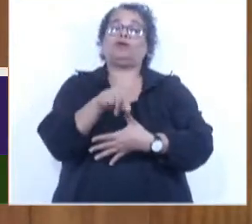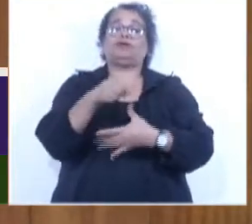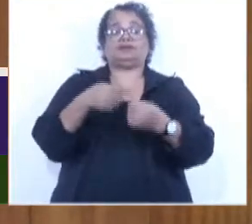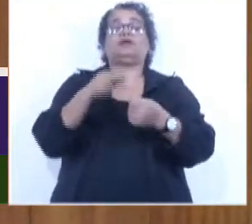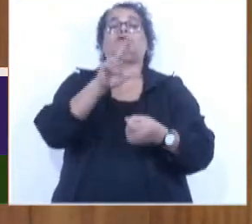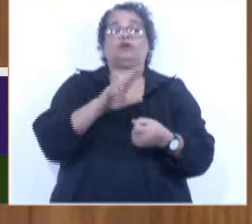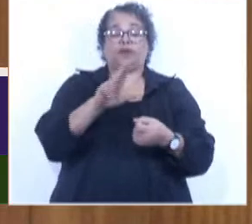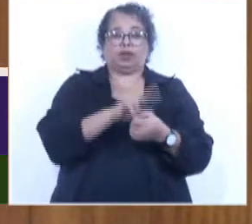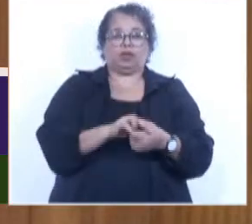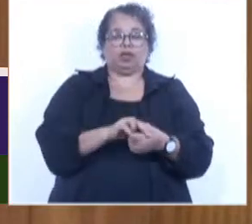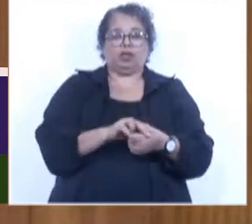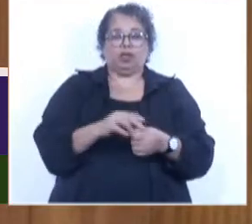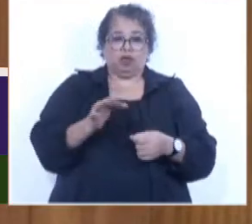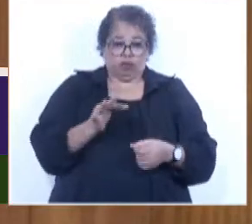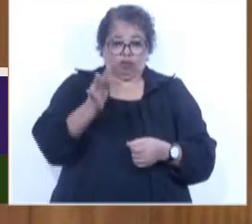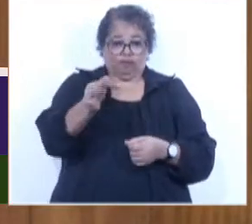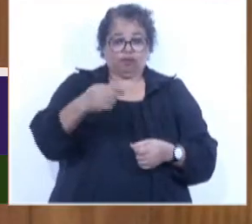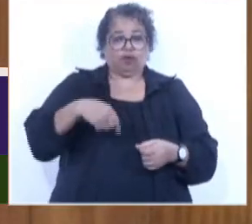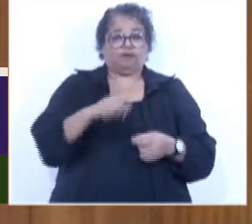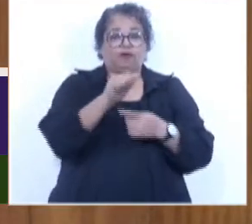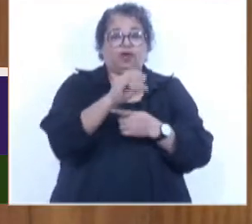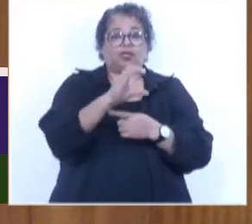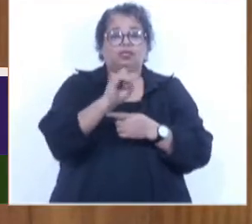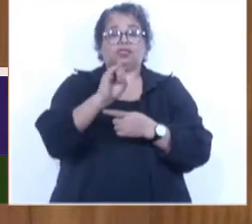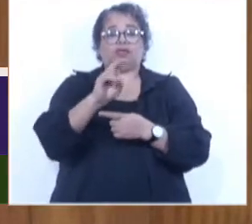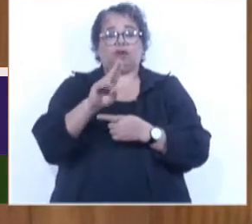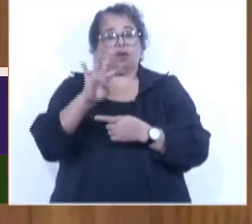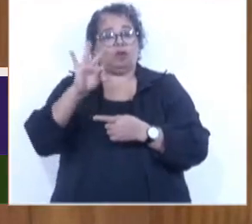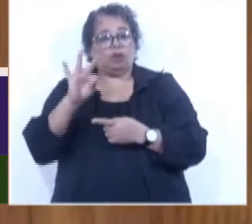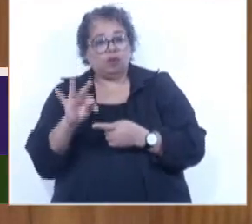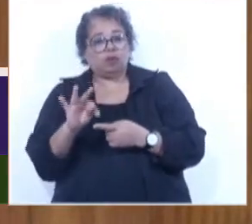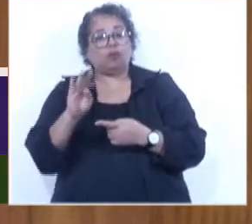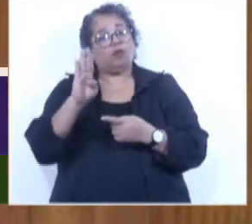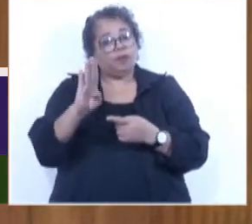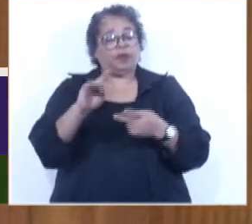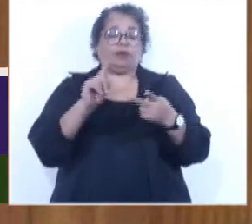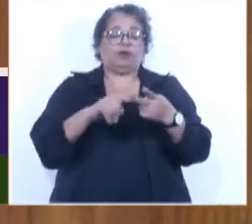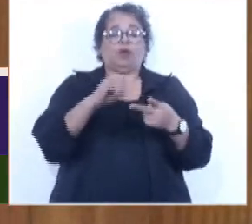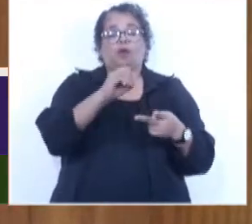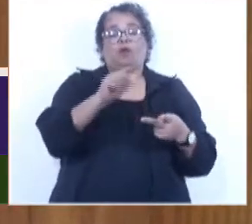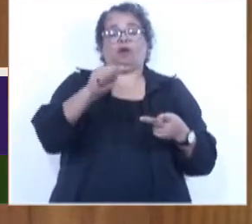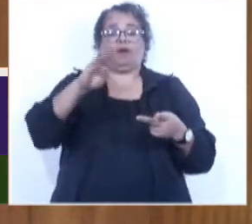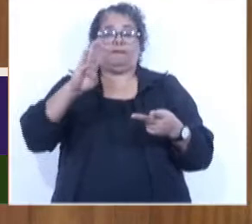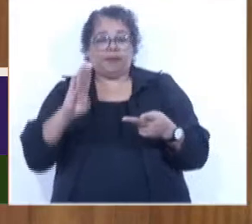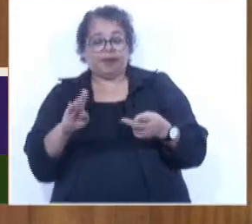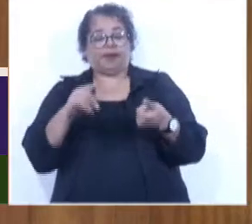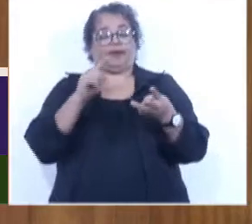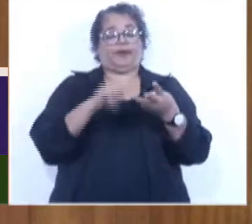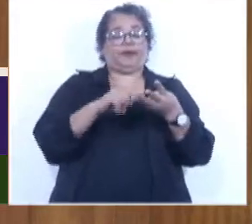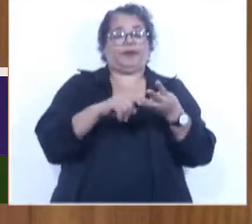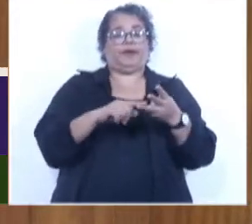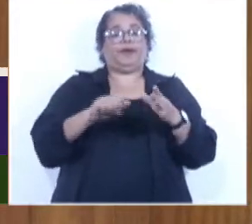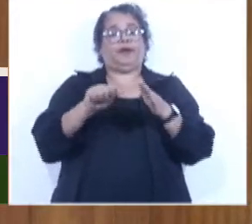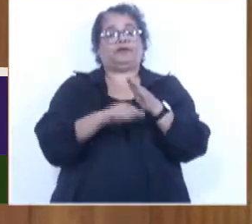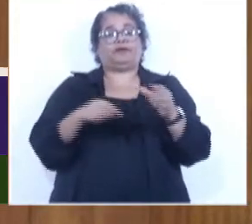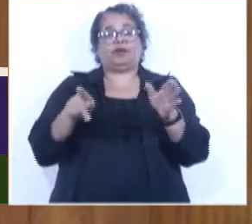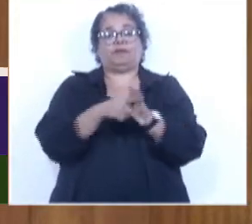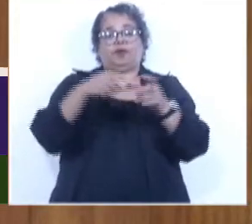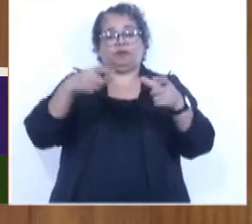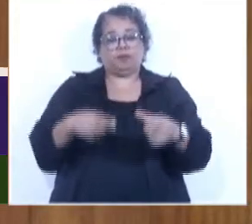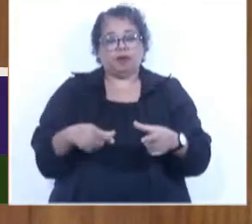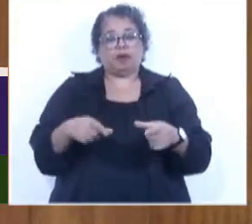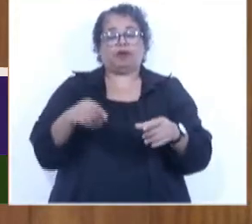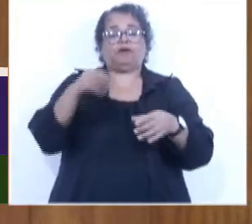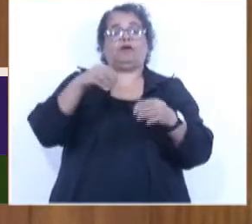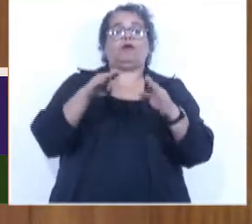meses a ciúme ao CDL a sociedade médica a OAB as associações de bairro as escolas